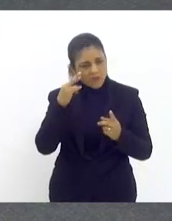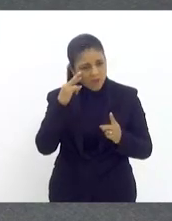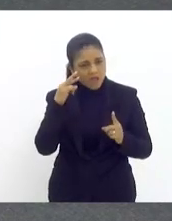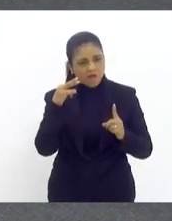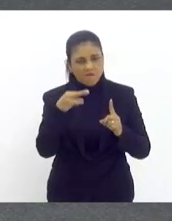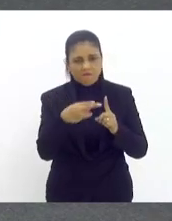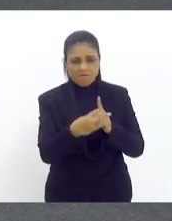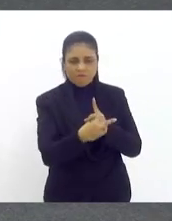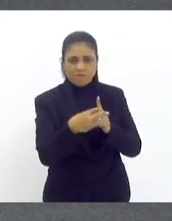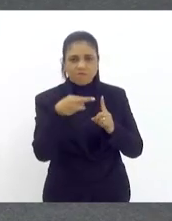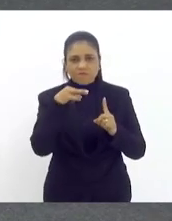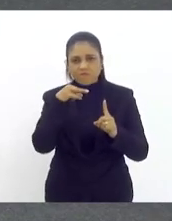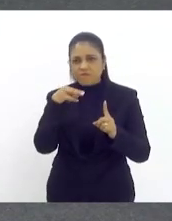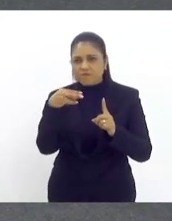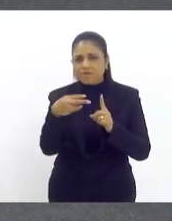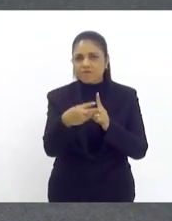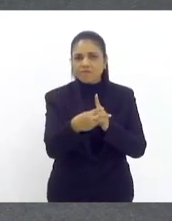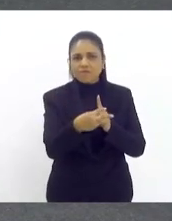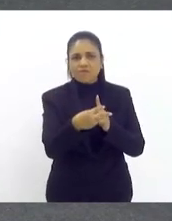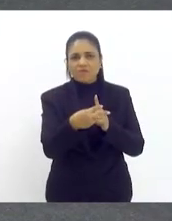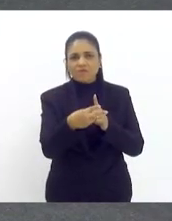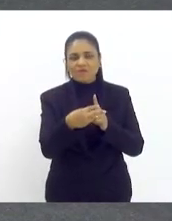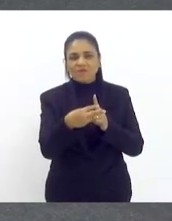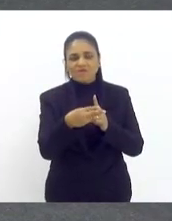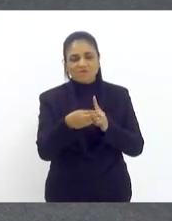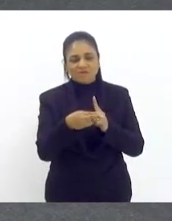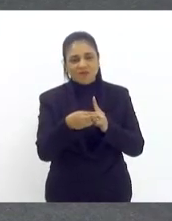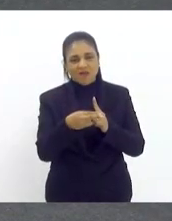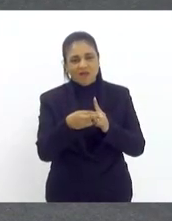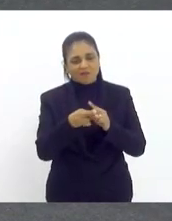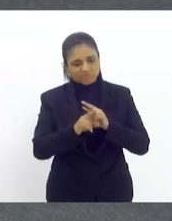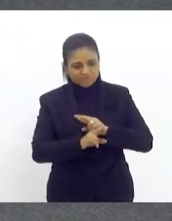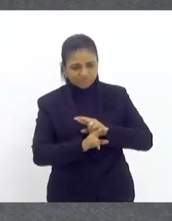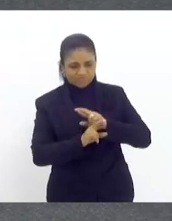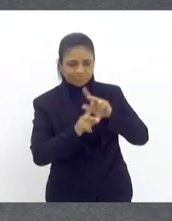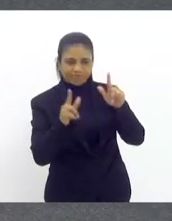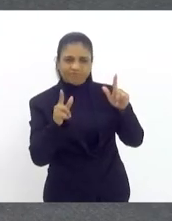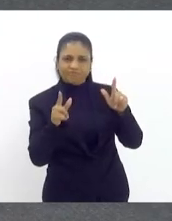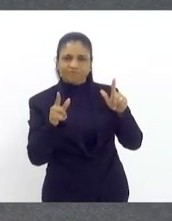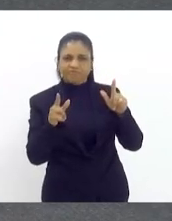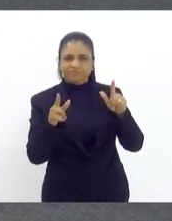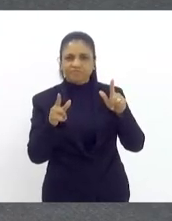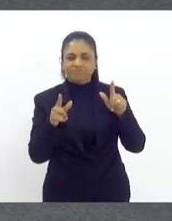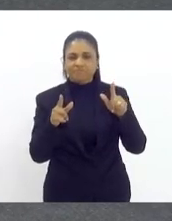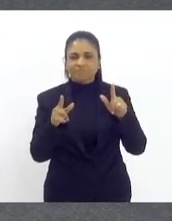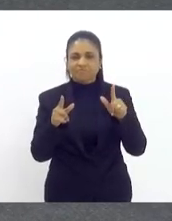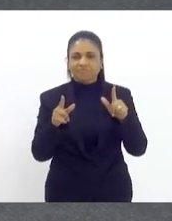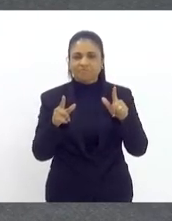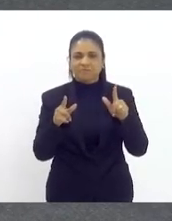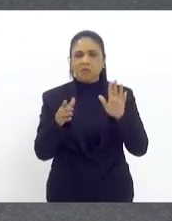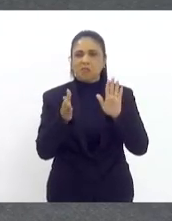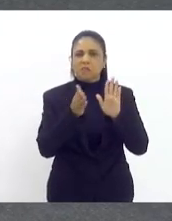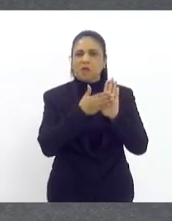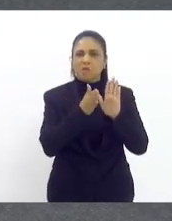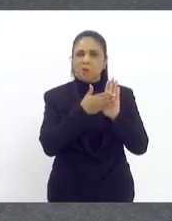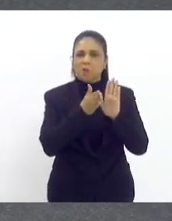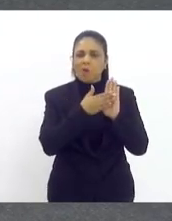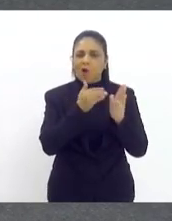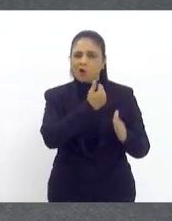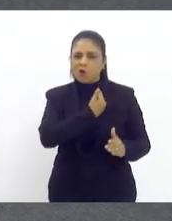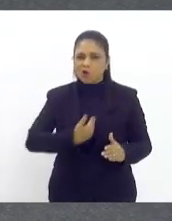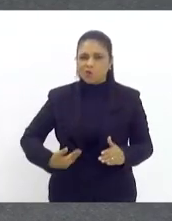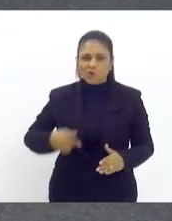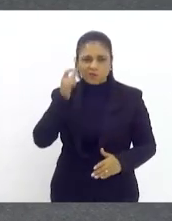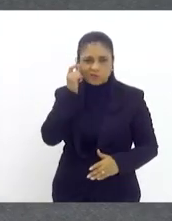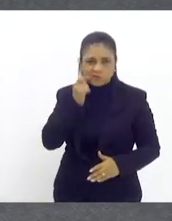o grau da distorção que é gerado através da proposta do governador que